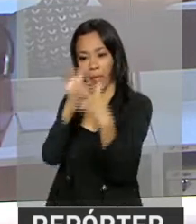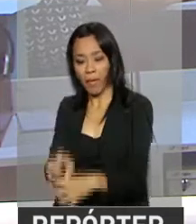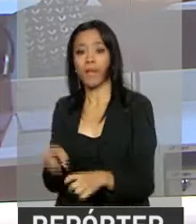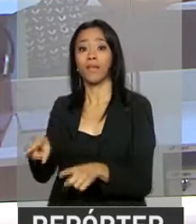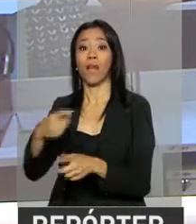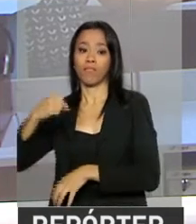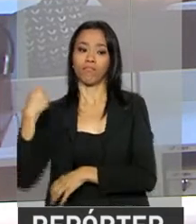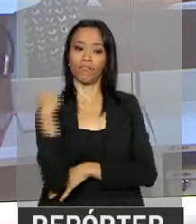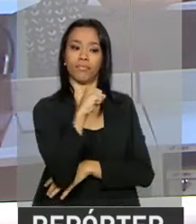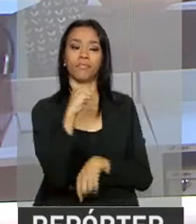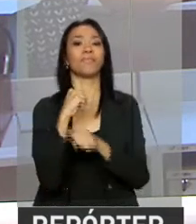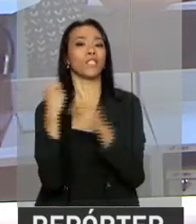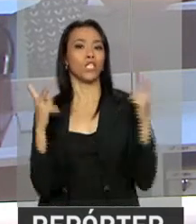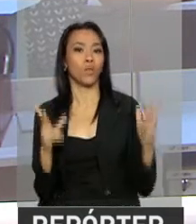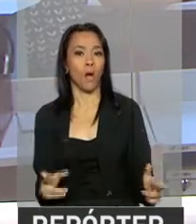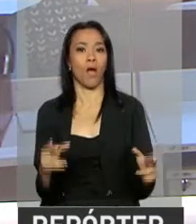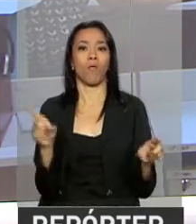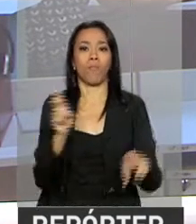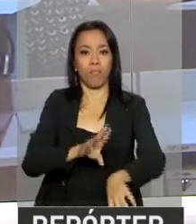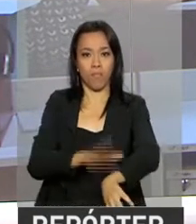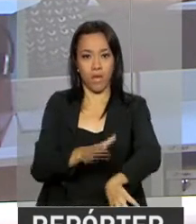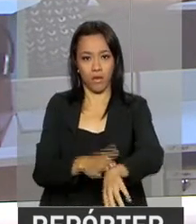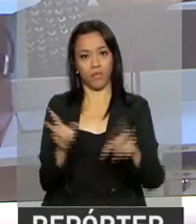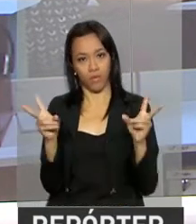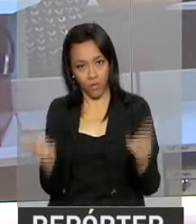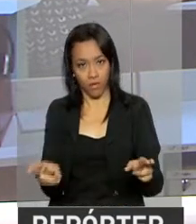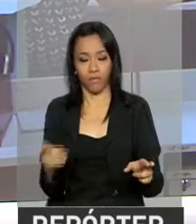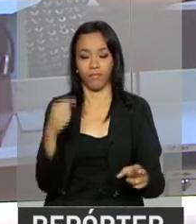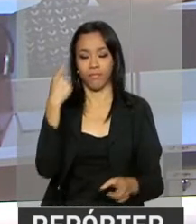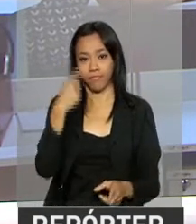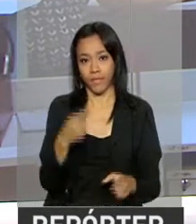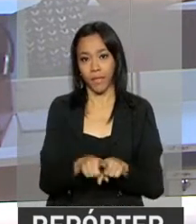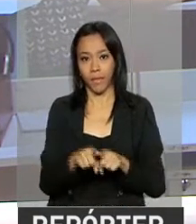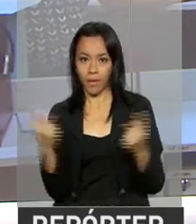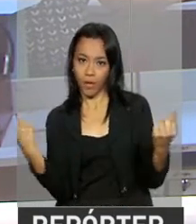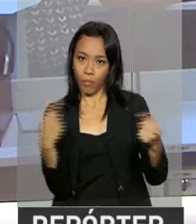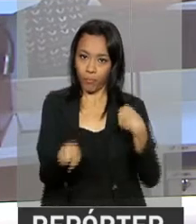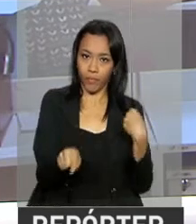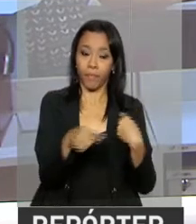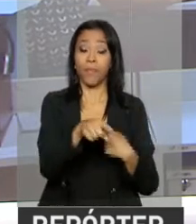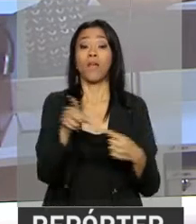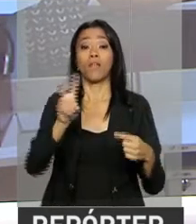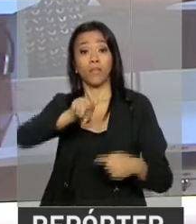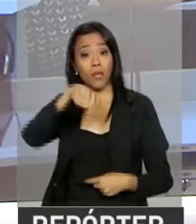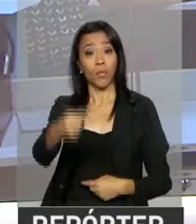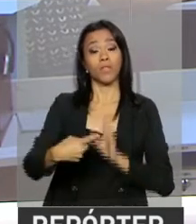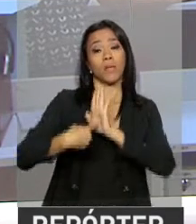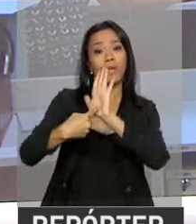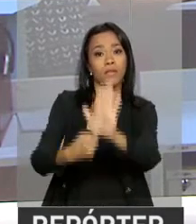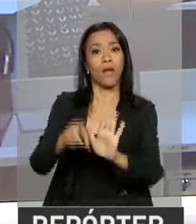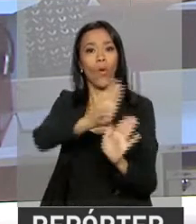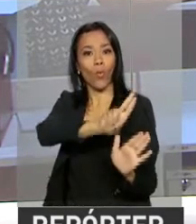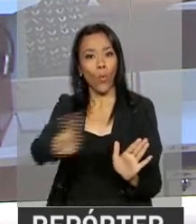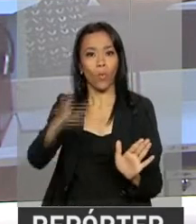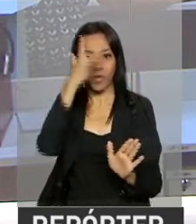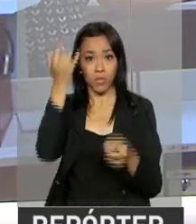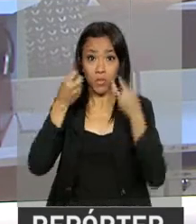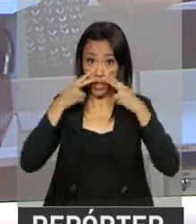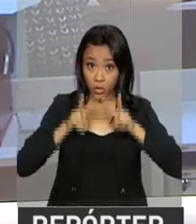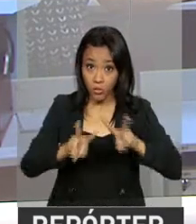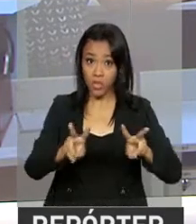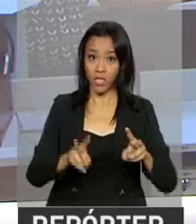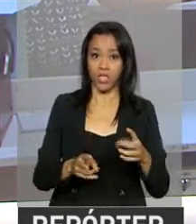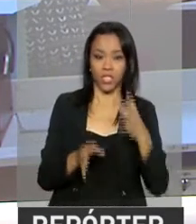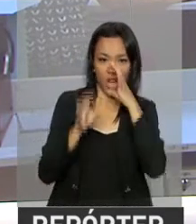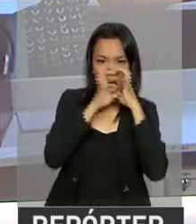defesa terá prazo idêntico para oferecer a contrariedade. Também deverão ser apresentados os nomes das testemunhas de defesa e de